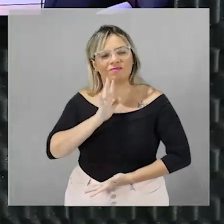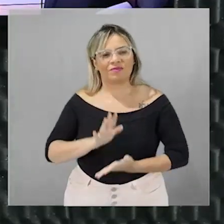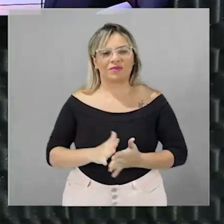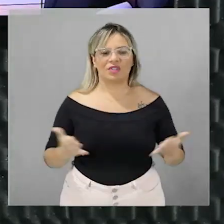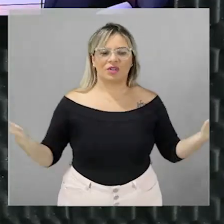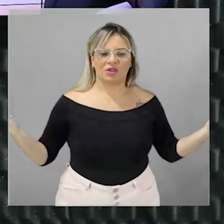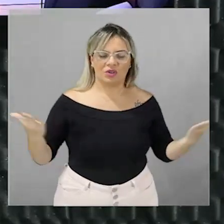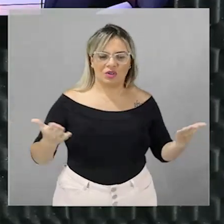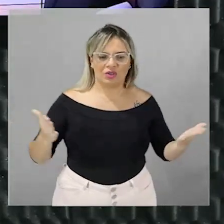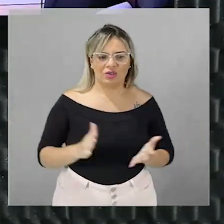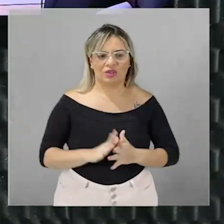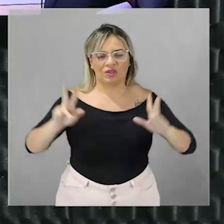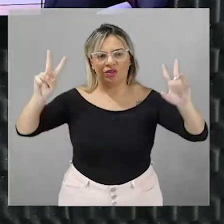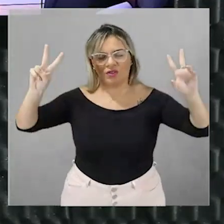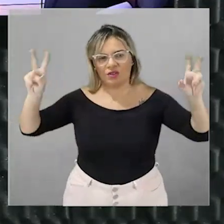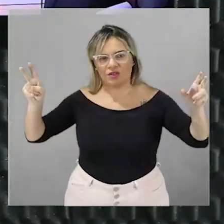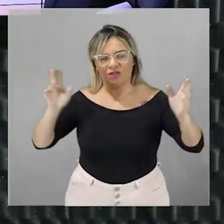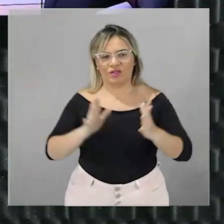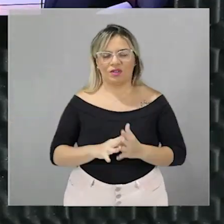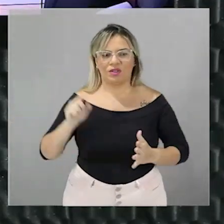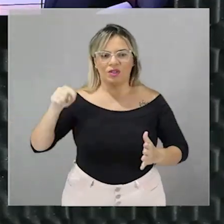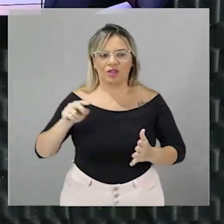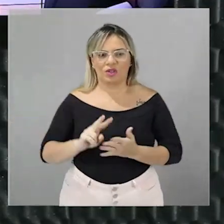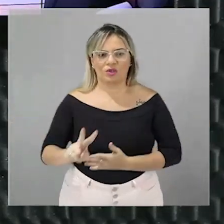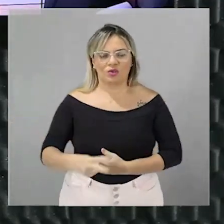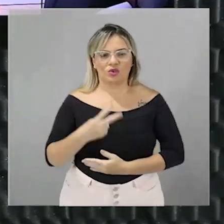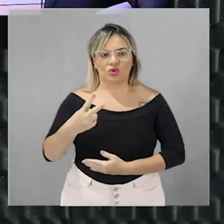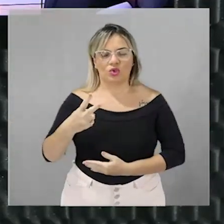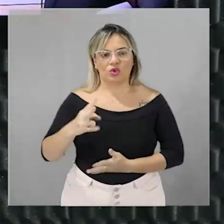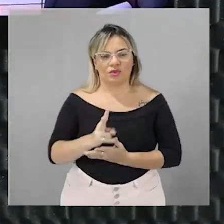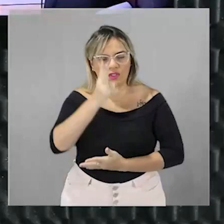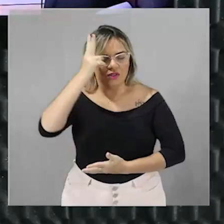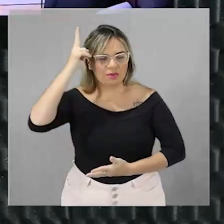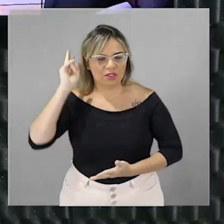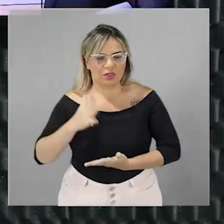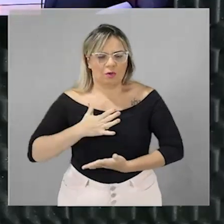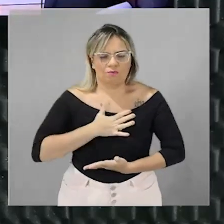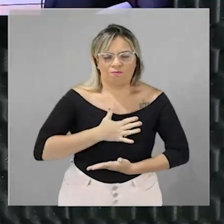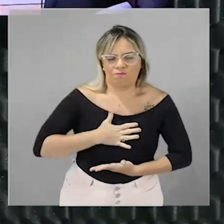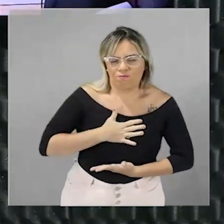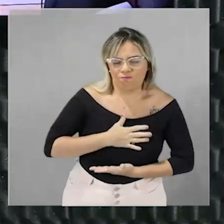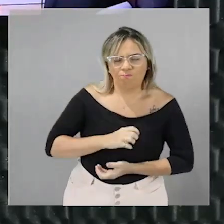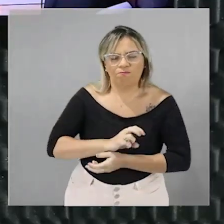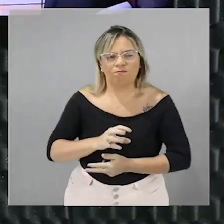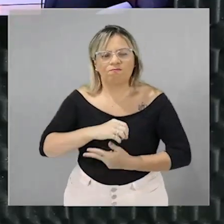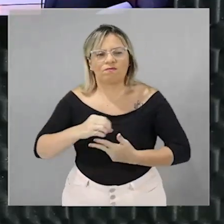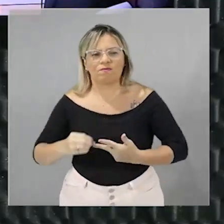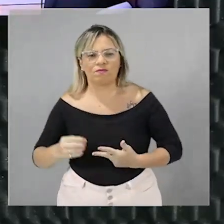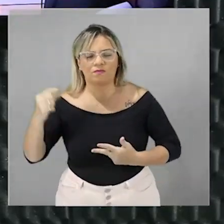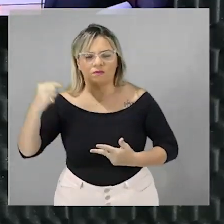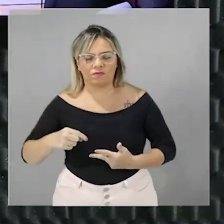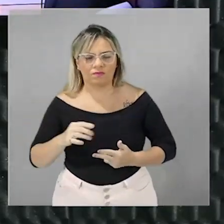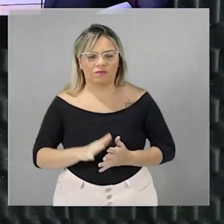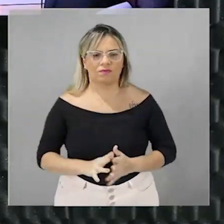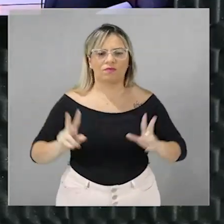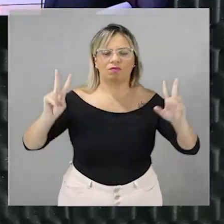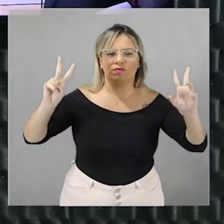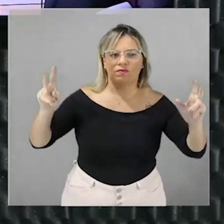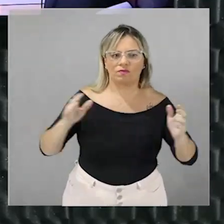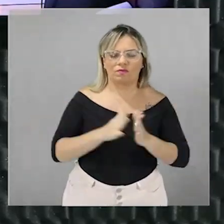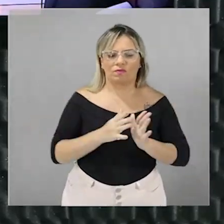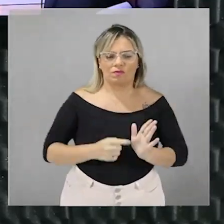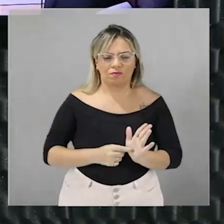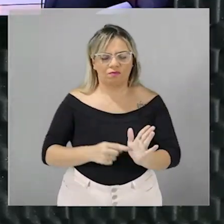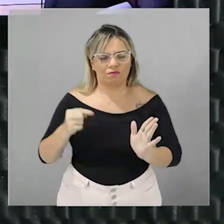hoje nós vamos trabalhar uma temática que ambas as bancas gostam muito de abordar. É uma temática que vem ganhando muita notoriedade nas últimas